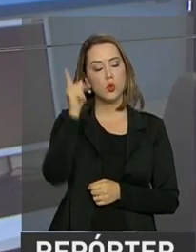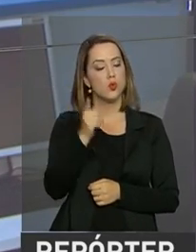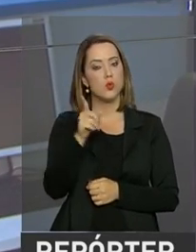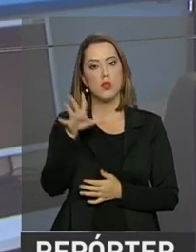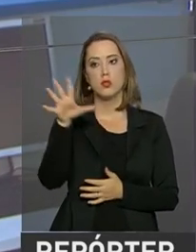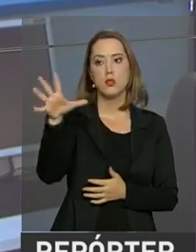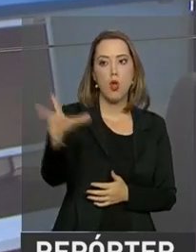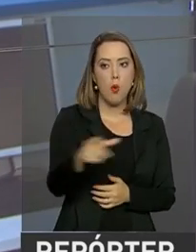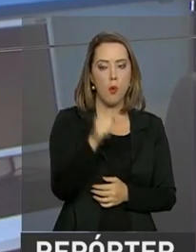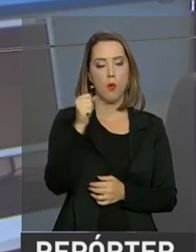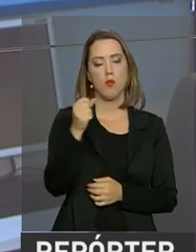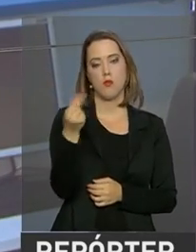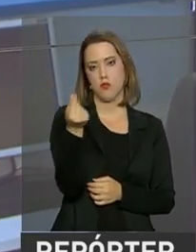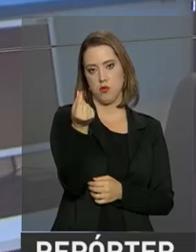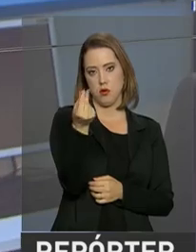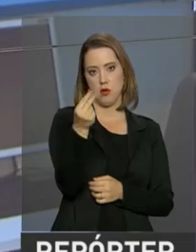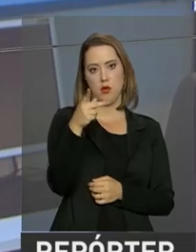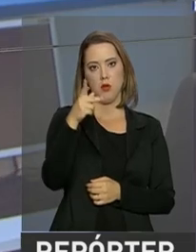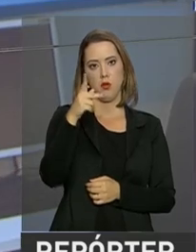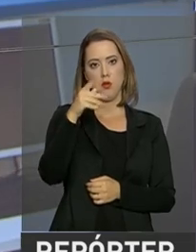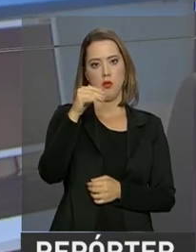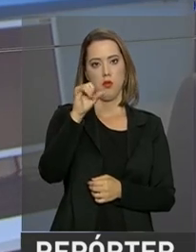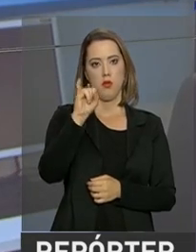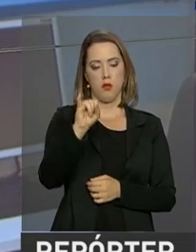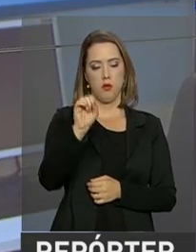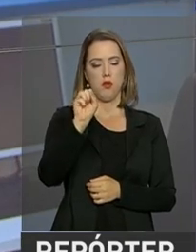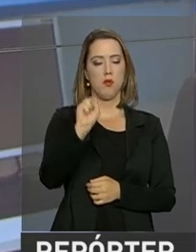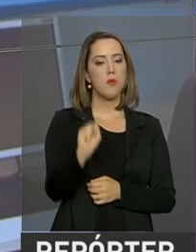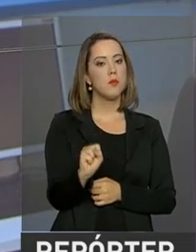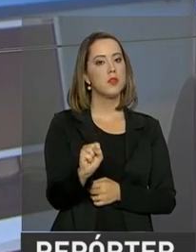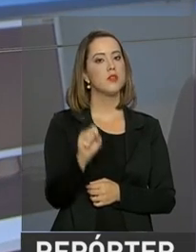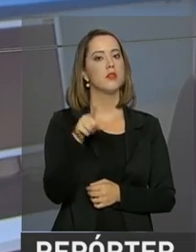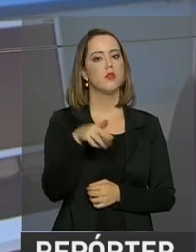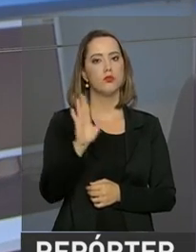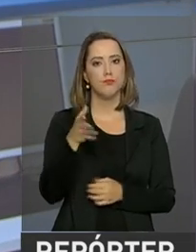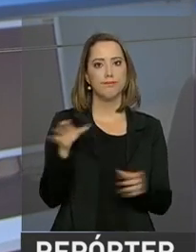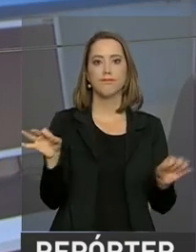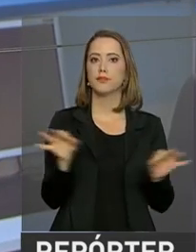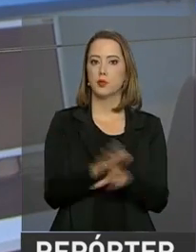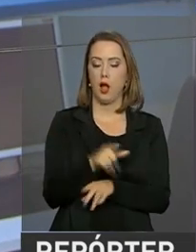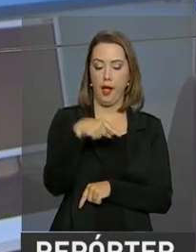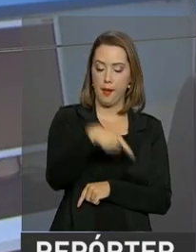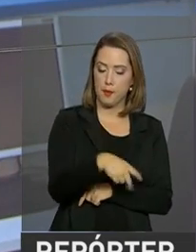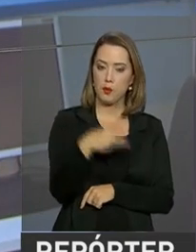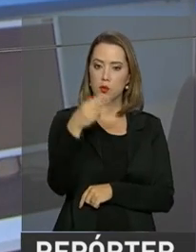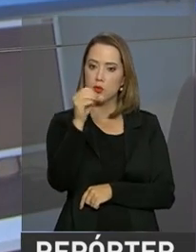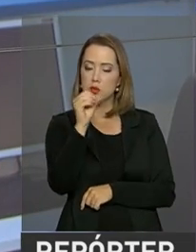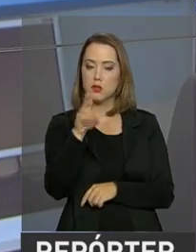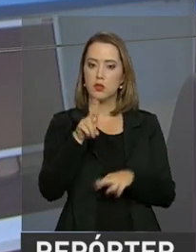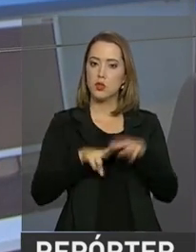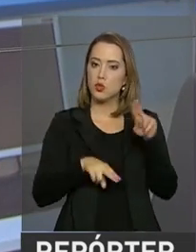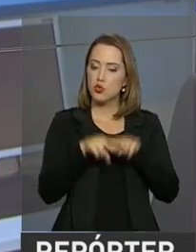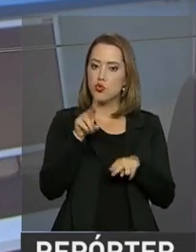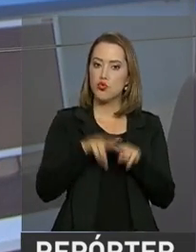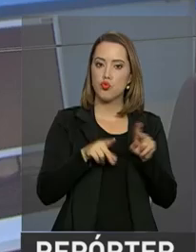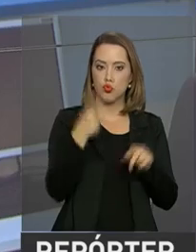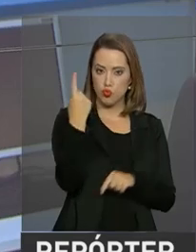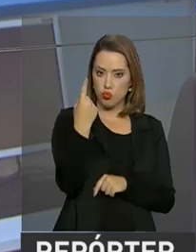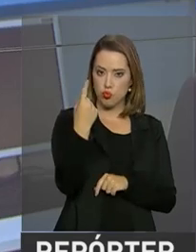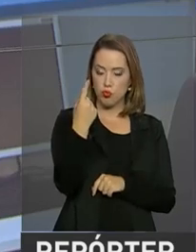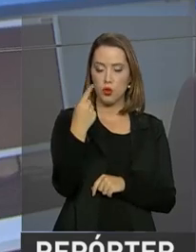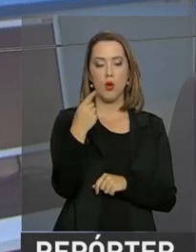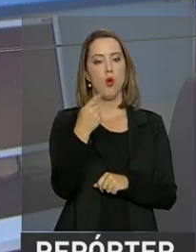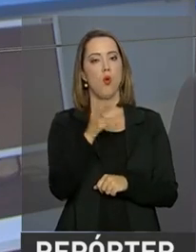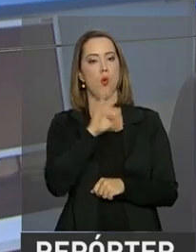abono do pispasep de 2015 o prazo termina no dia 30 de Junho o benefício equivale a um salário mínimo e